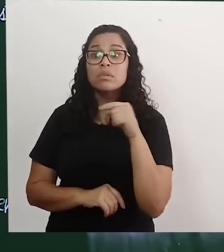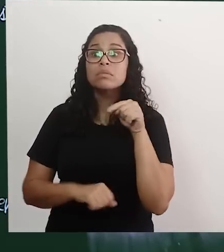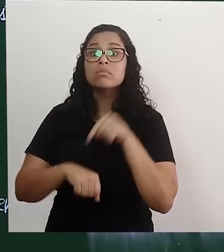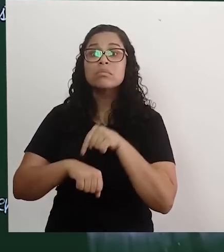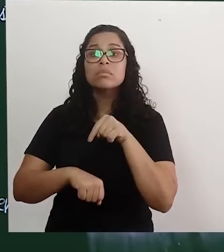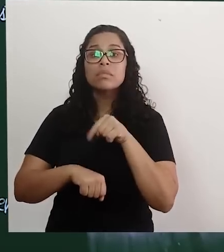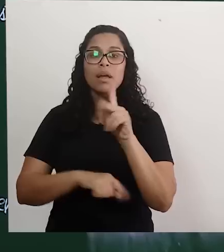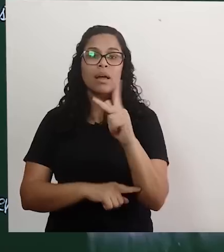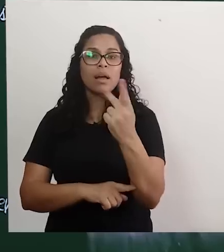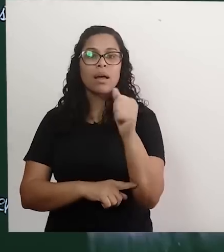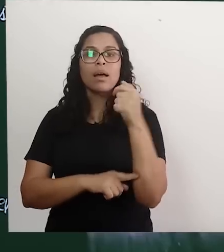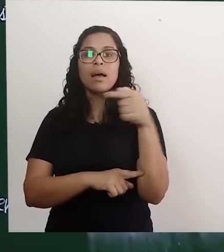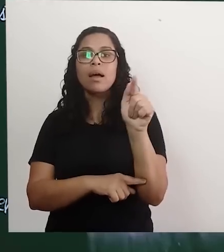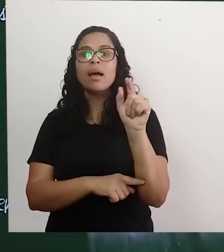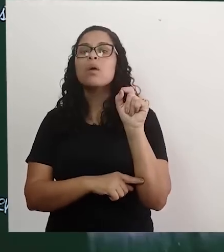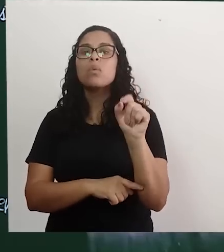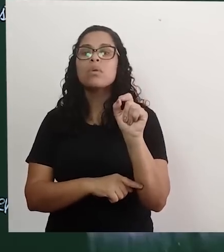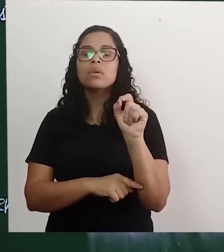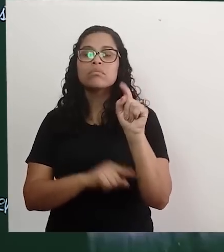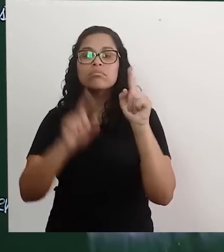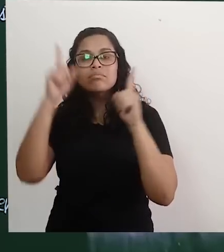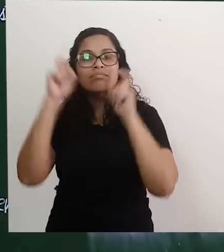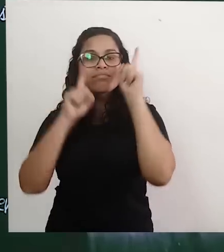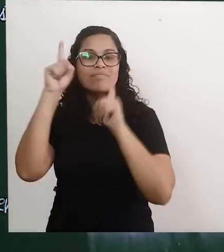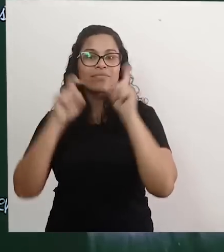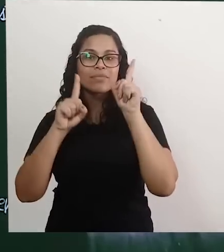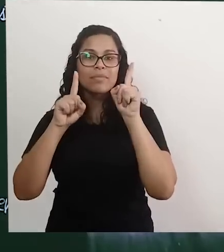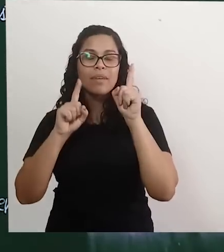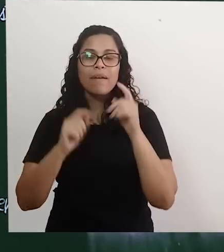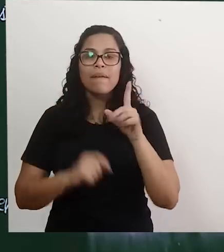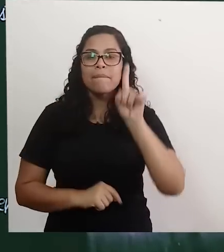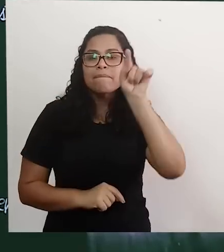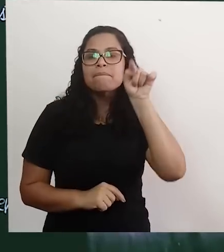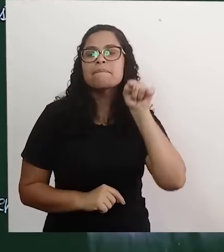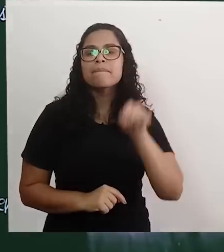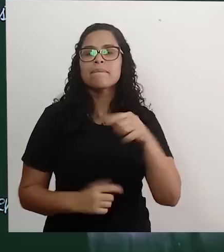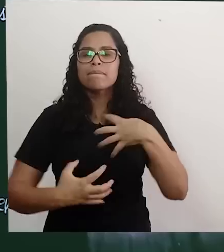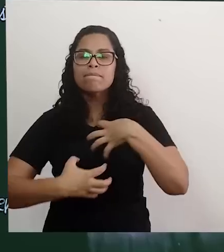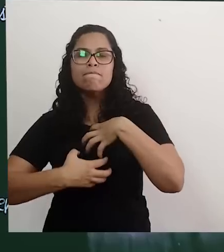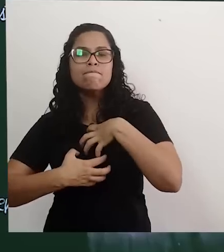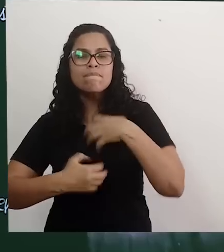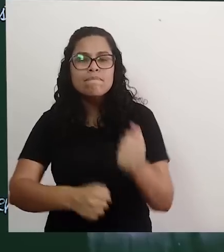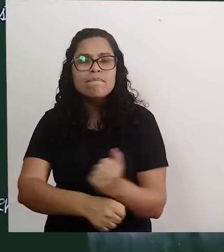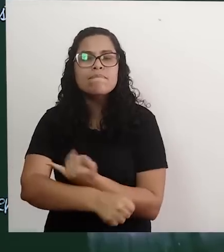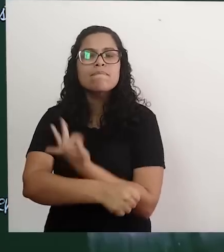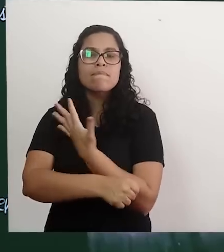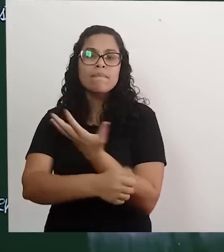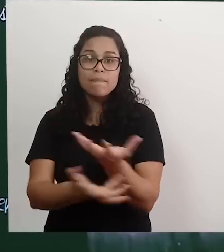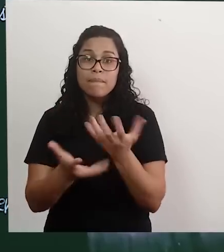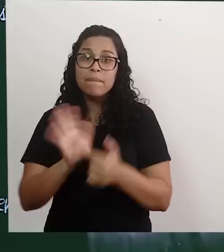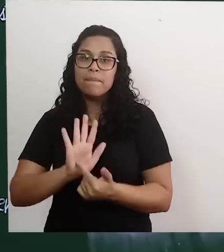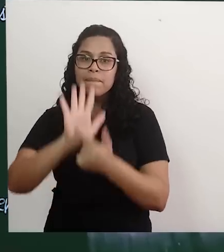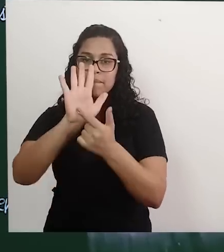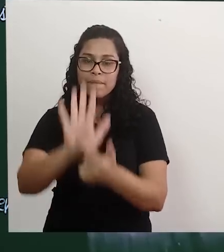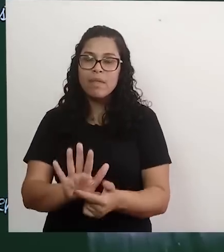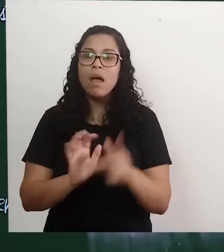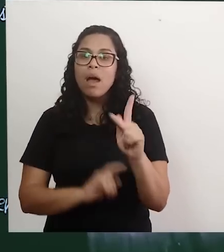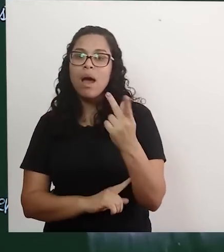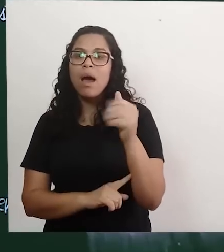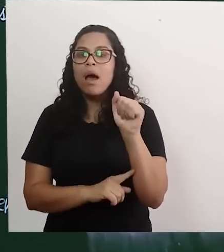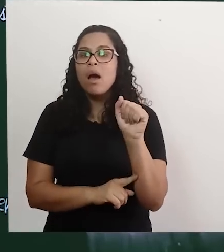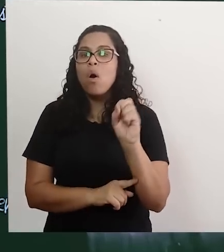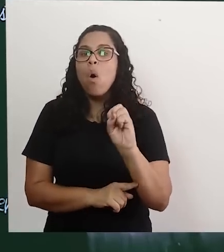pouco. Esse a é uma interjeição, que é aquela classe que marca nossas emoções, nossos sentimentos quando a gente quer expressar isso sonoramente, né?